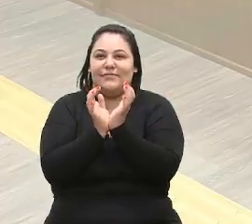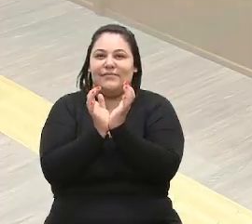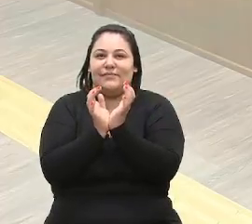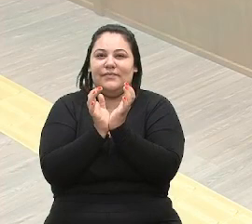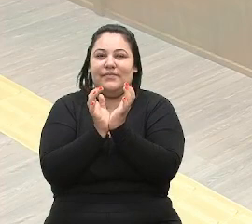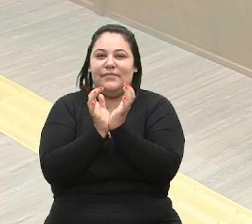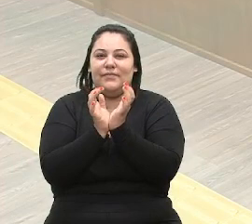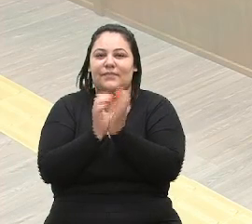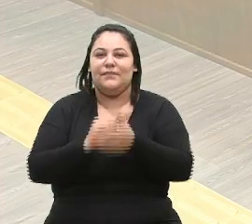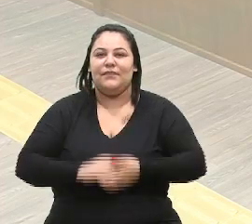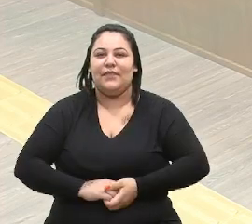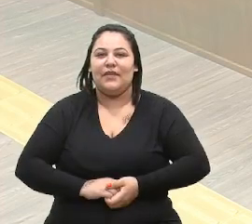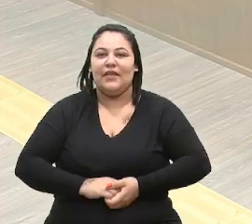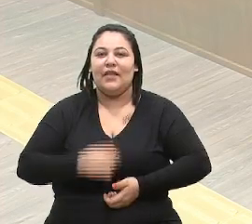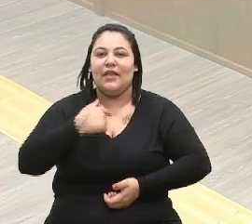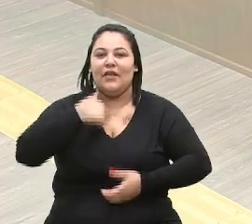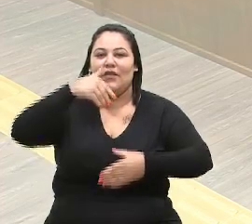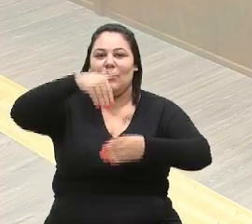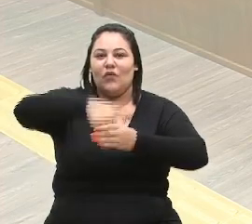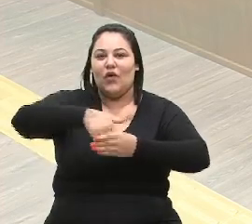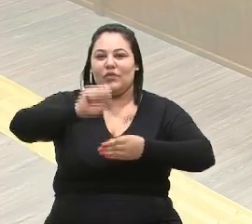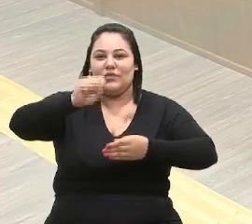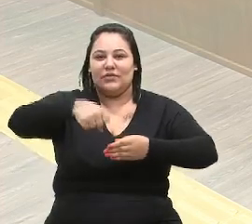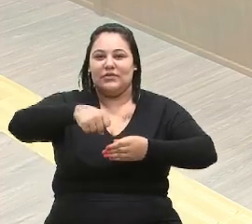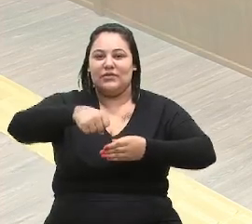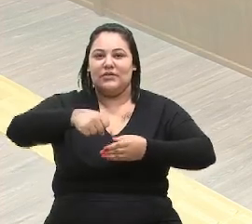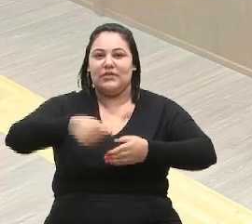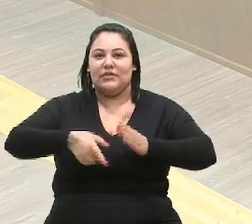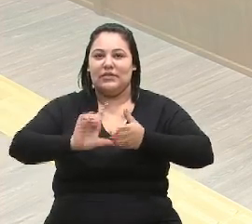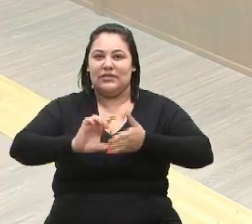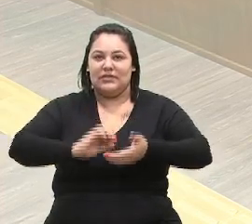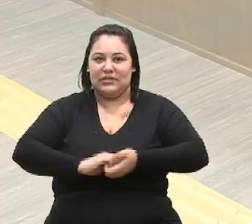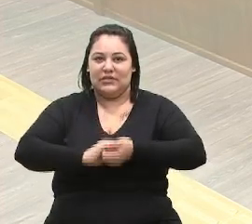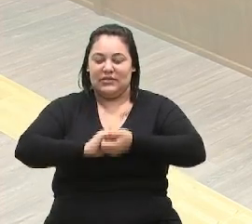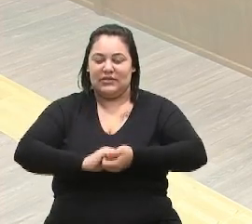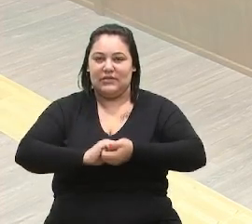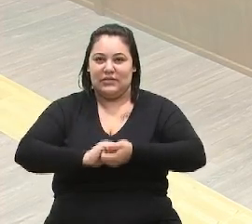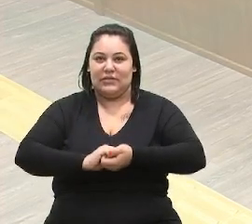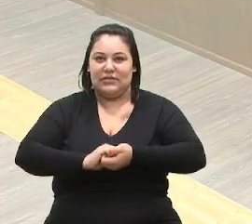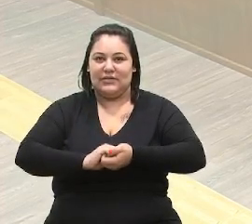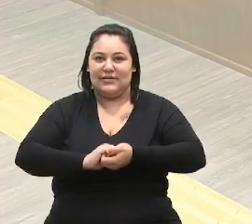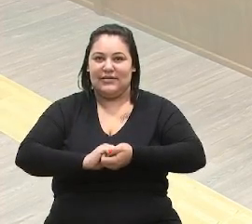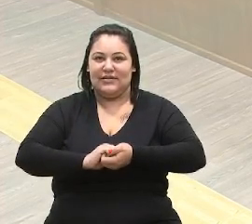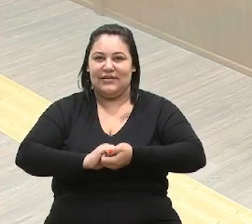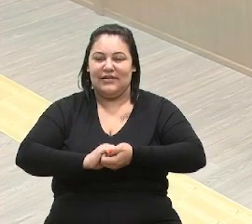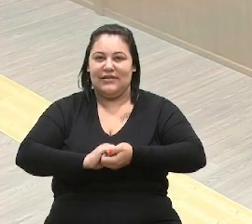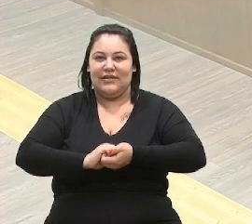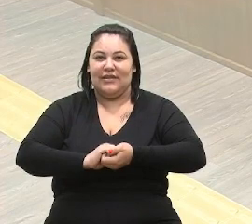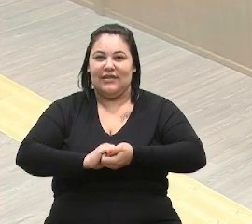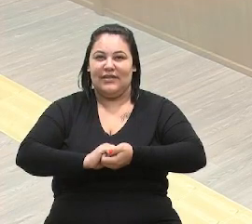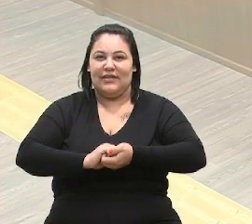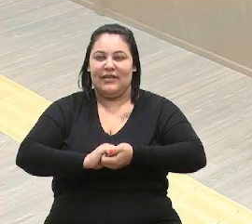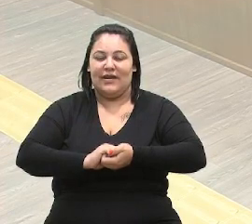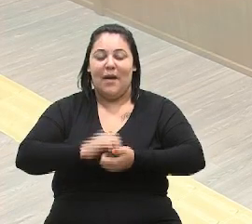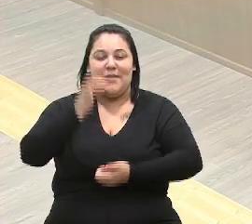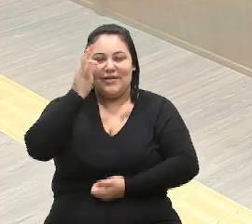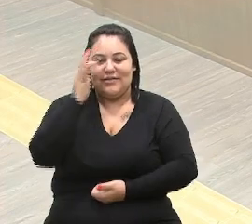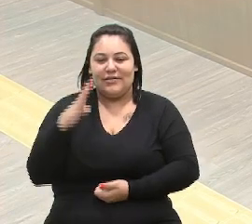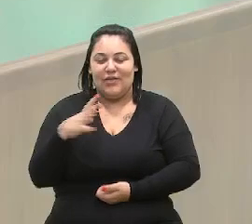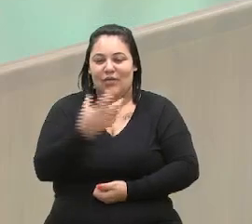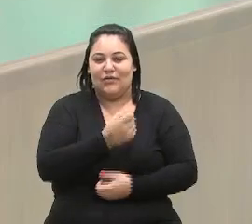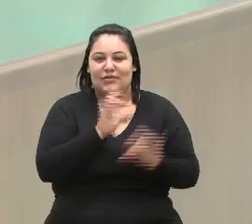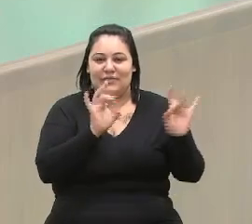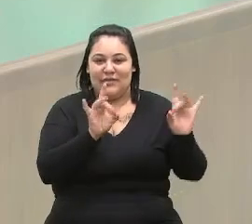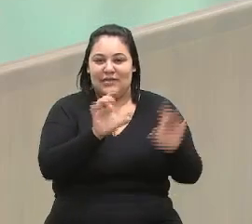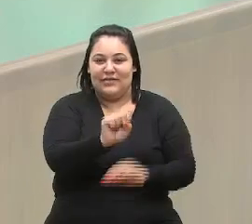eu votarei sim e quero antes saudar a presença de todos aqui, em especial o